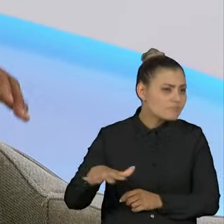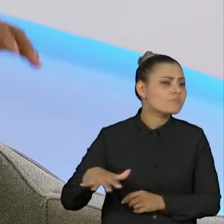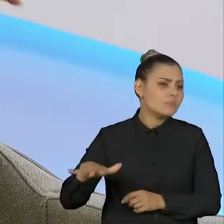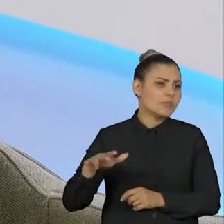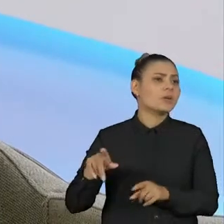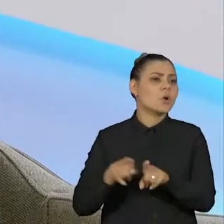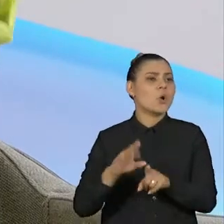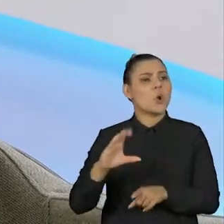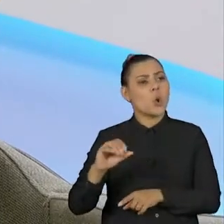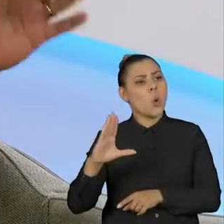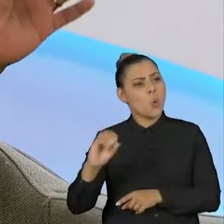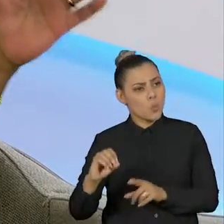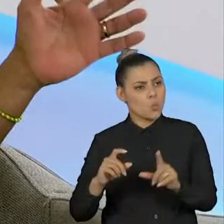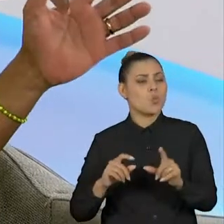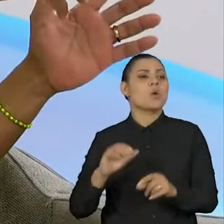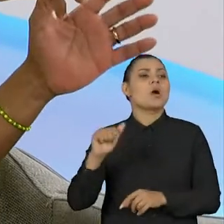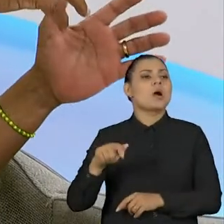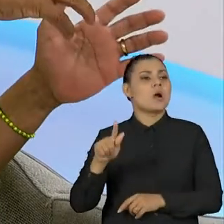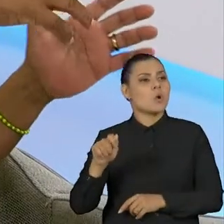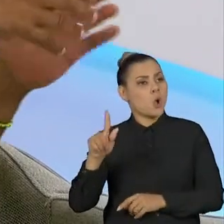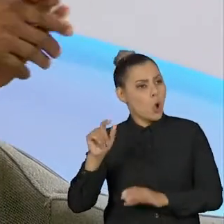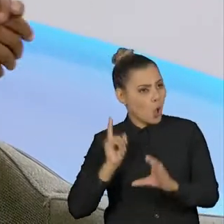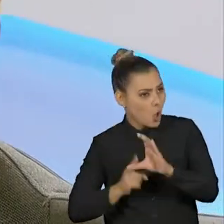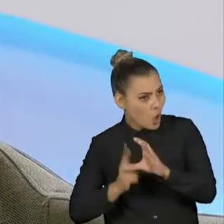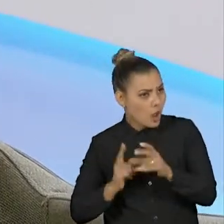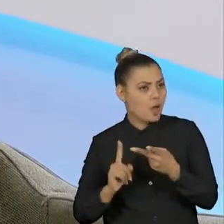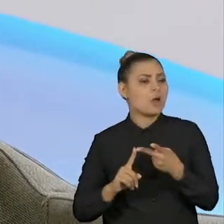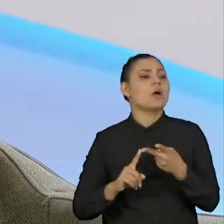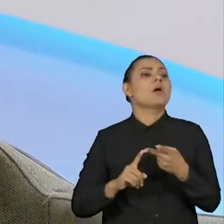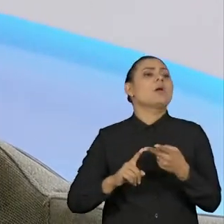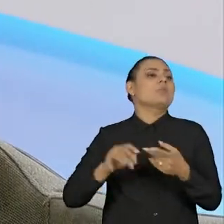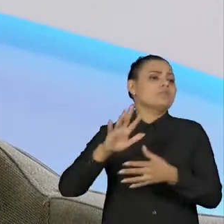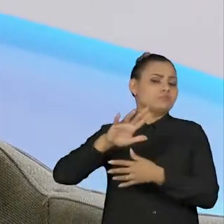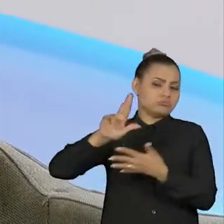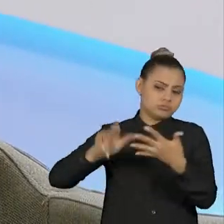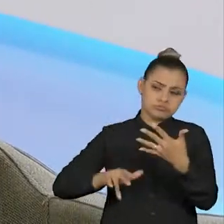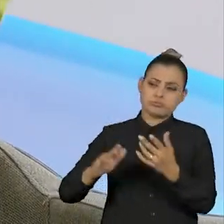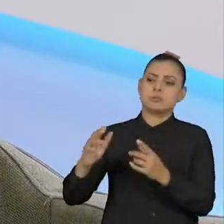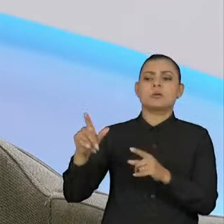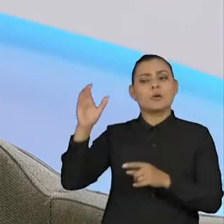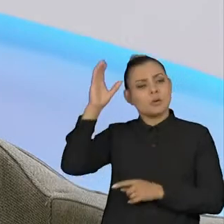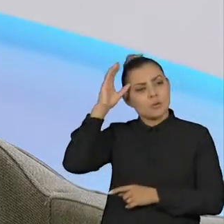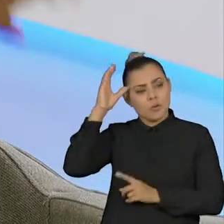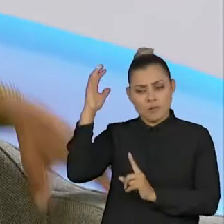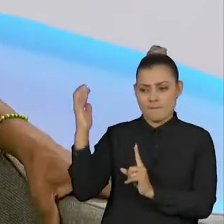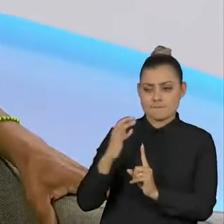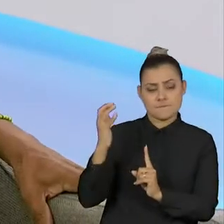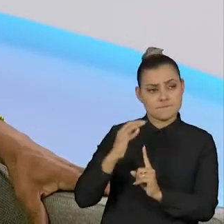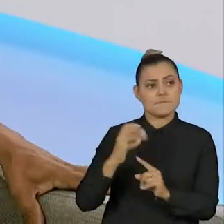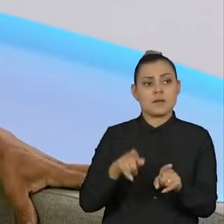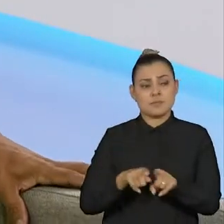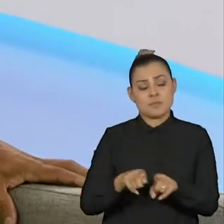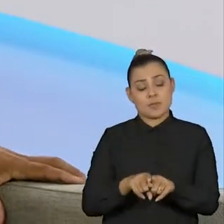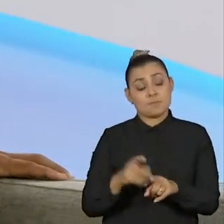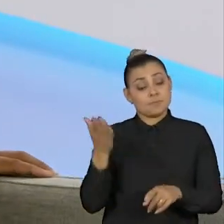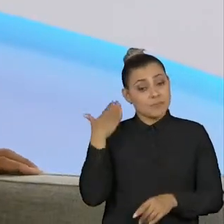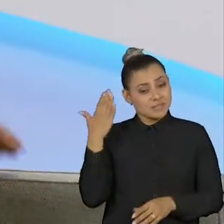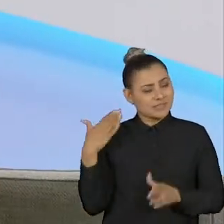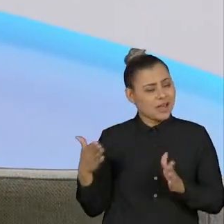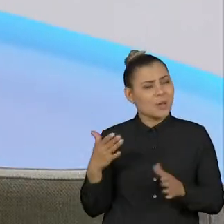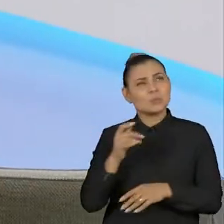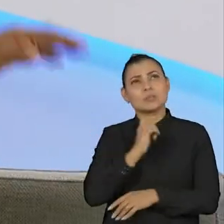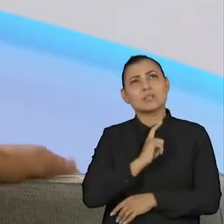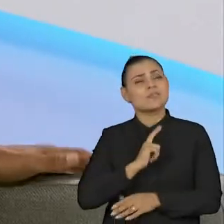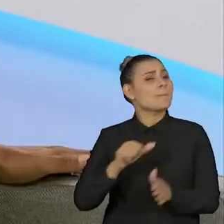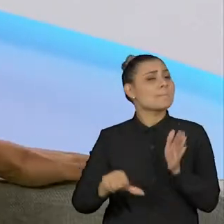de Congo e Angola no português do Brasil. Eu fui chamado de uma opção de coisas feias, na época quando saiu